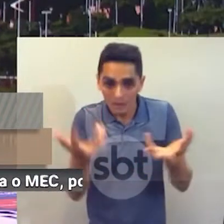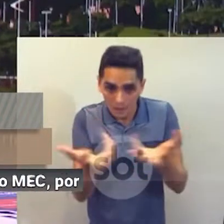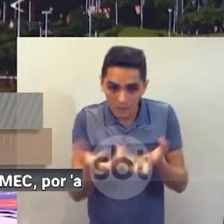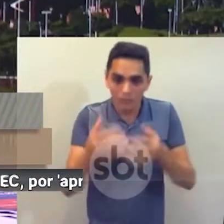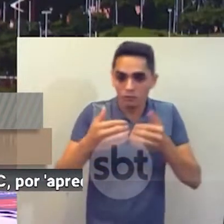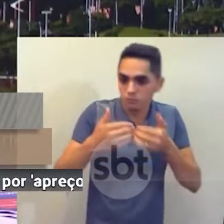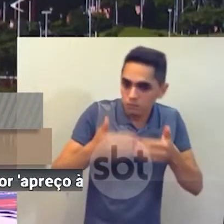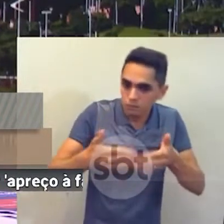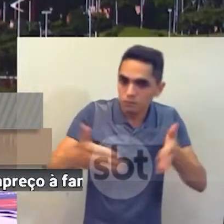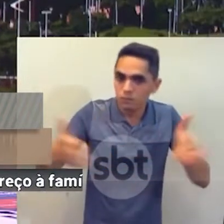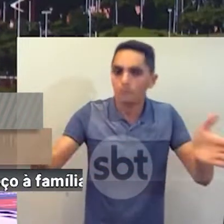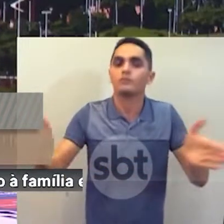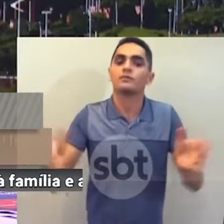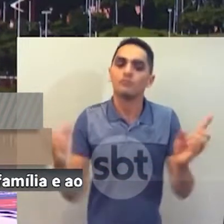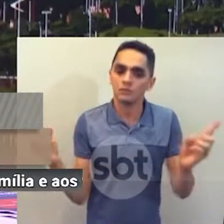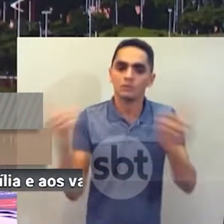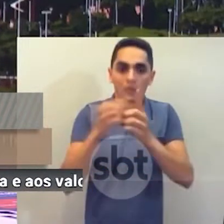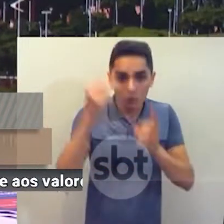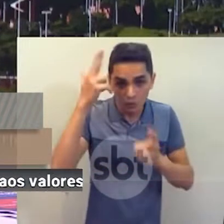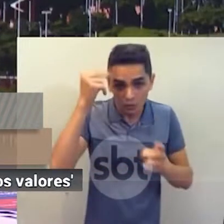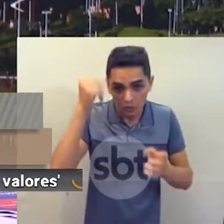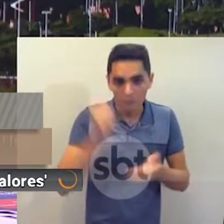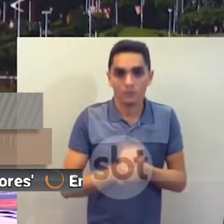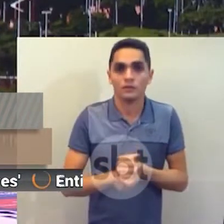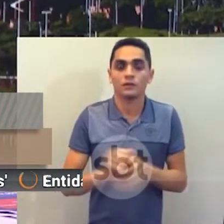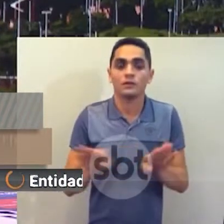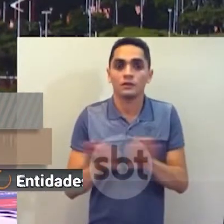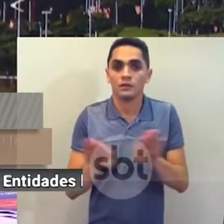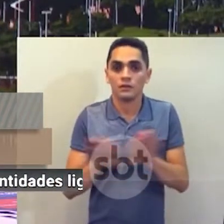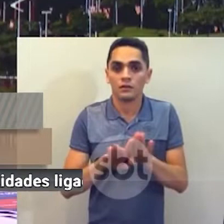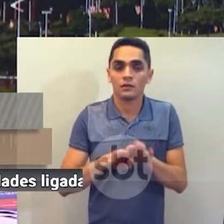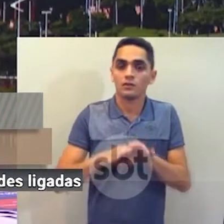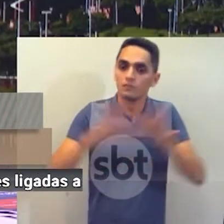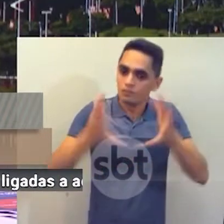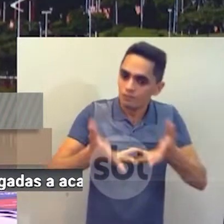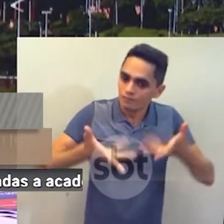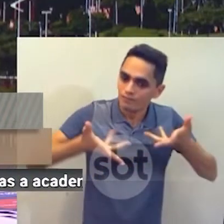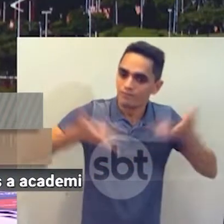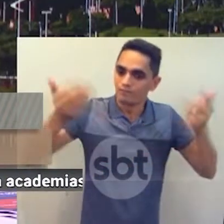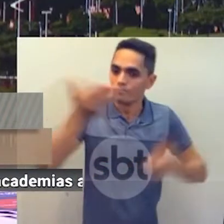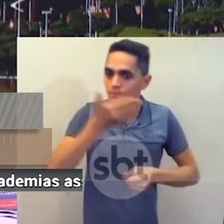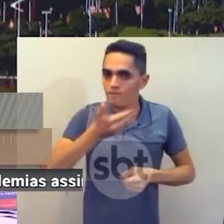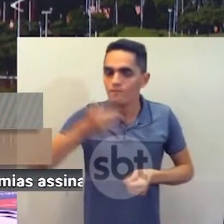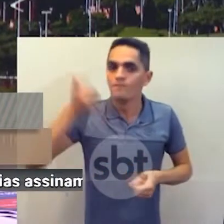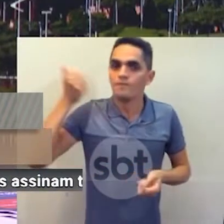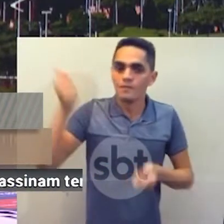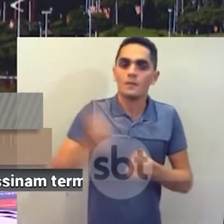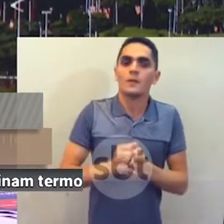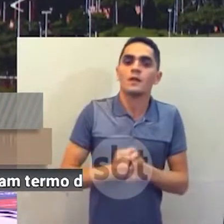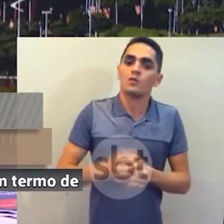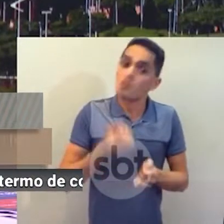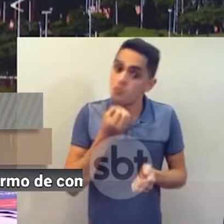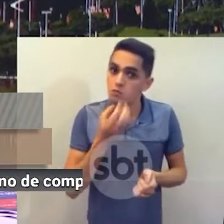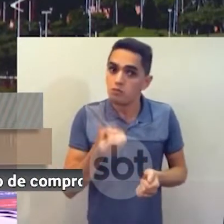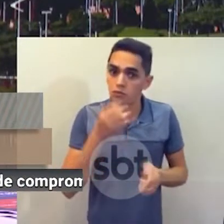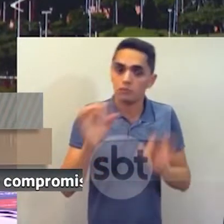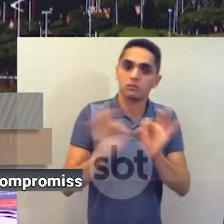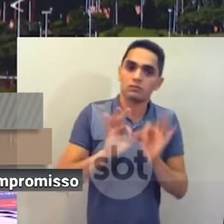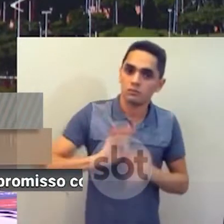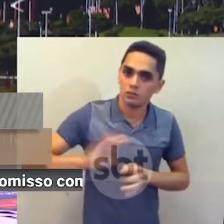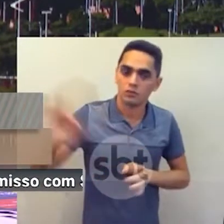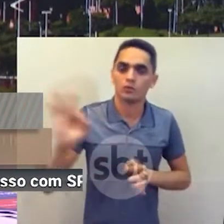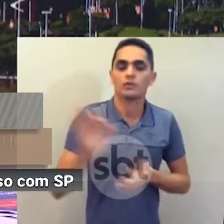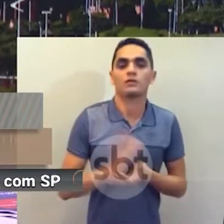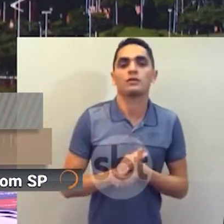esses leitos bem como a qualidade que é indiscutível local muito